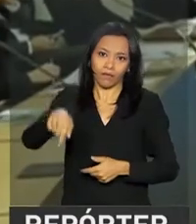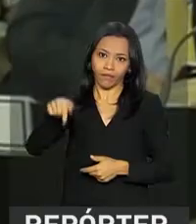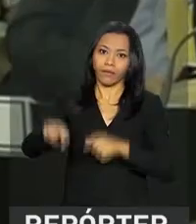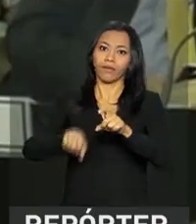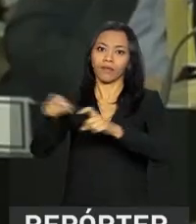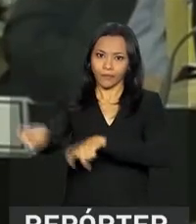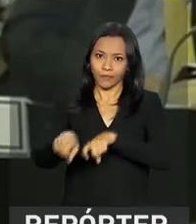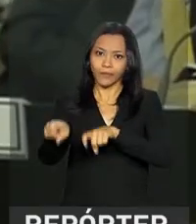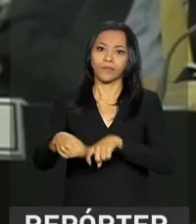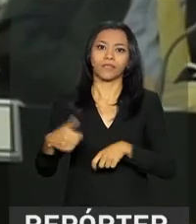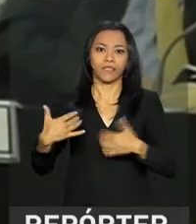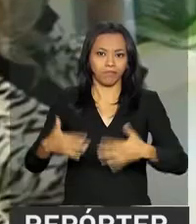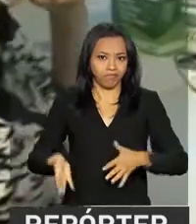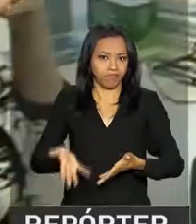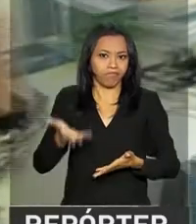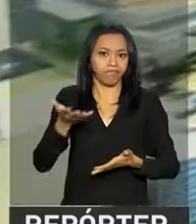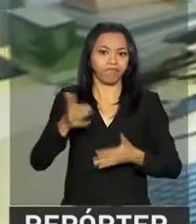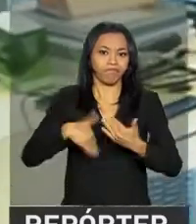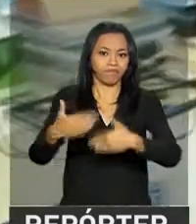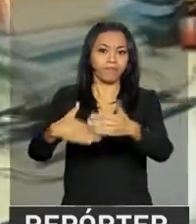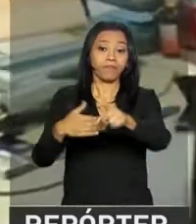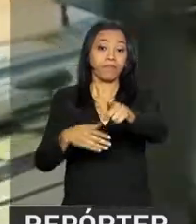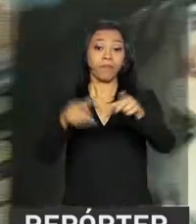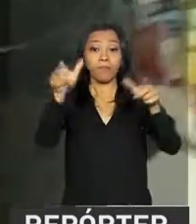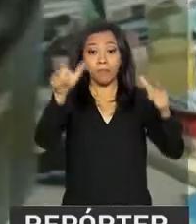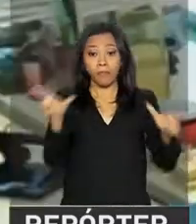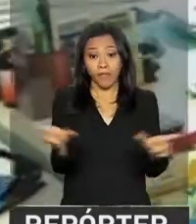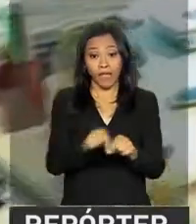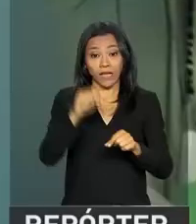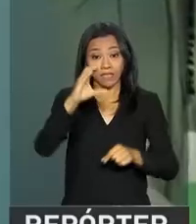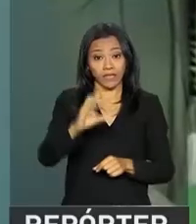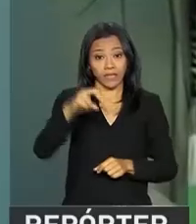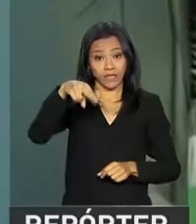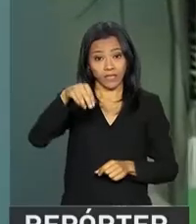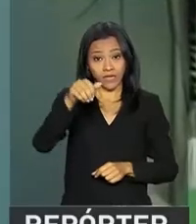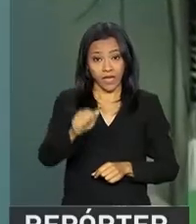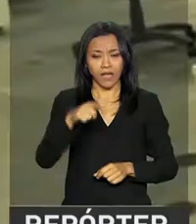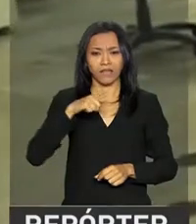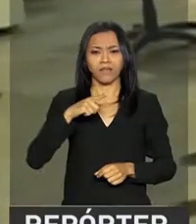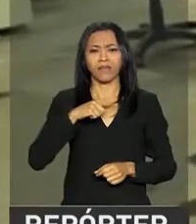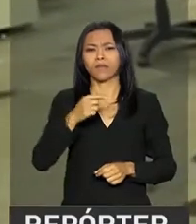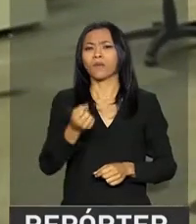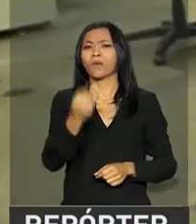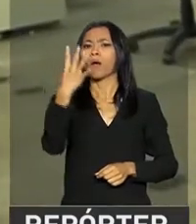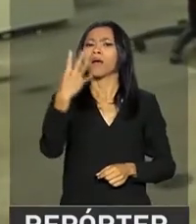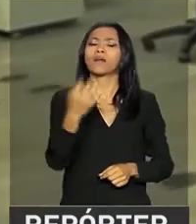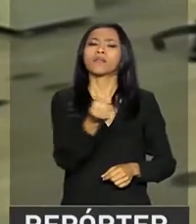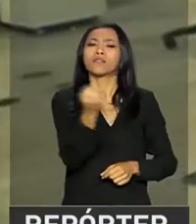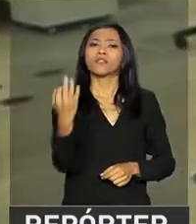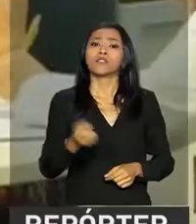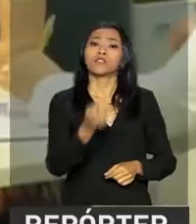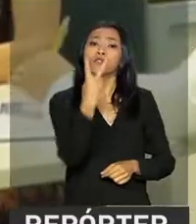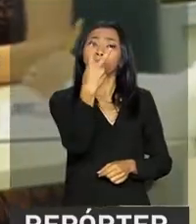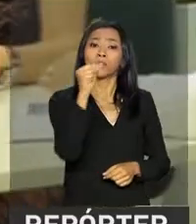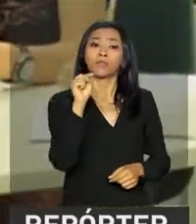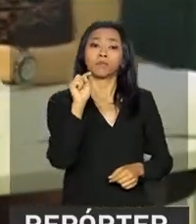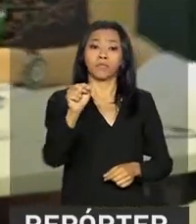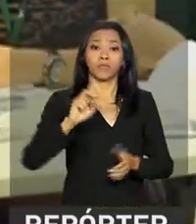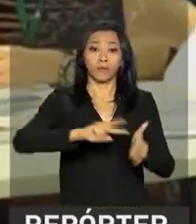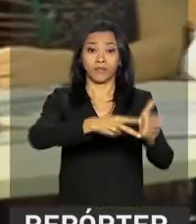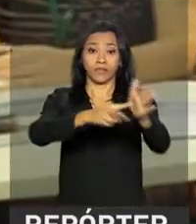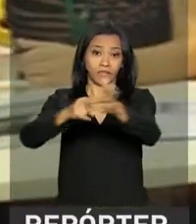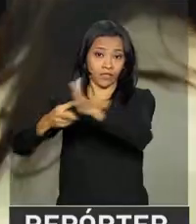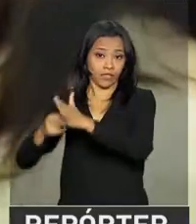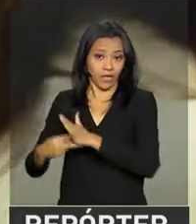é a instituição interlocutora do setor agropecuário. Reúne quase 2 mil sindicatos de produtores